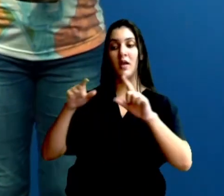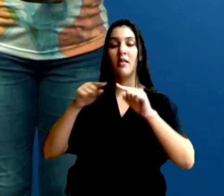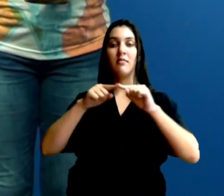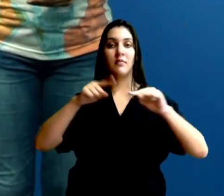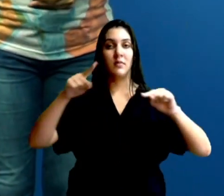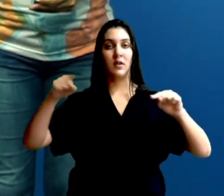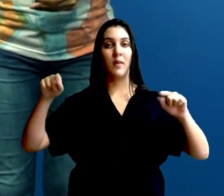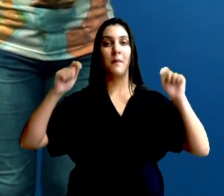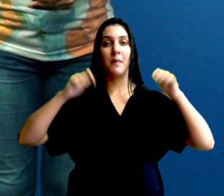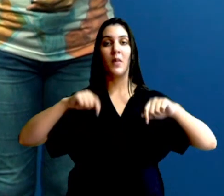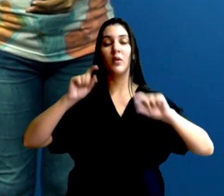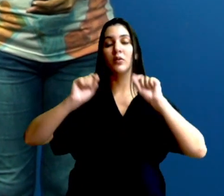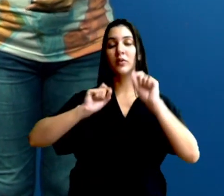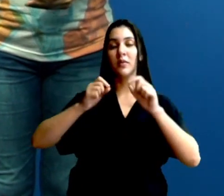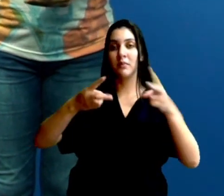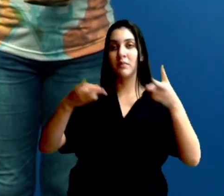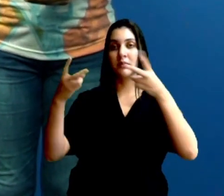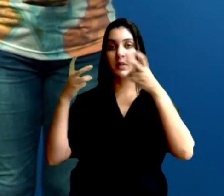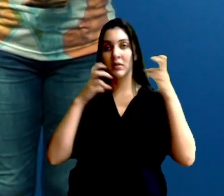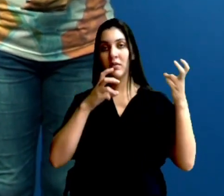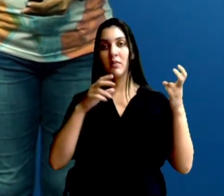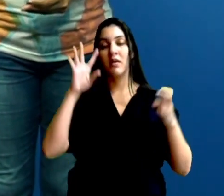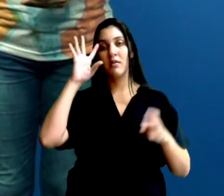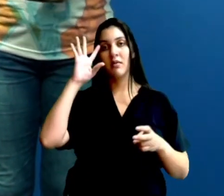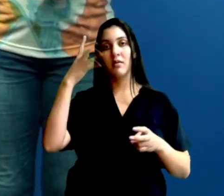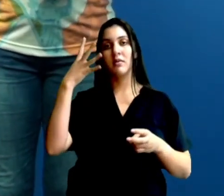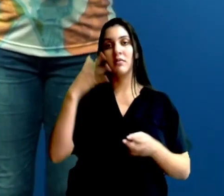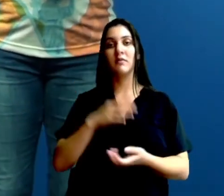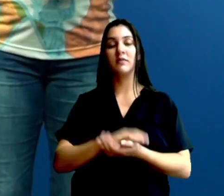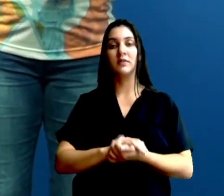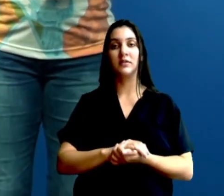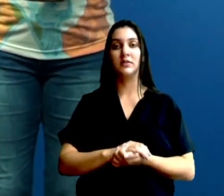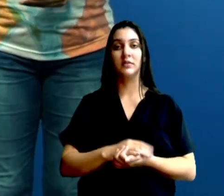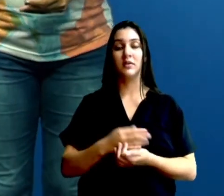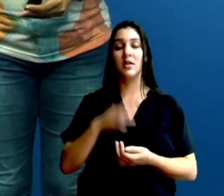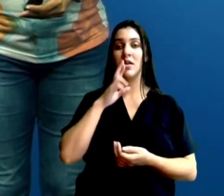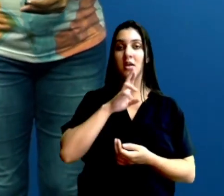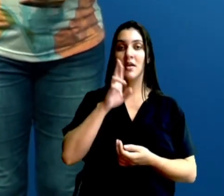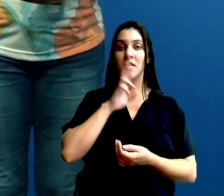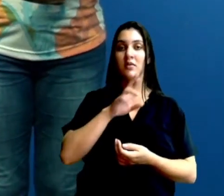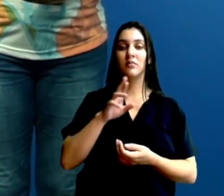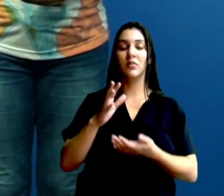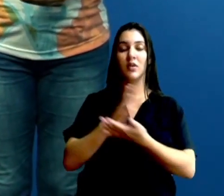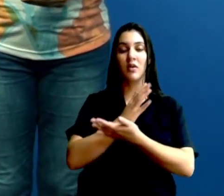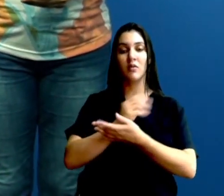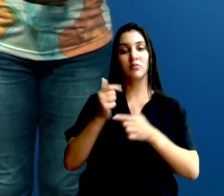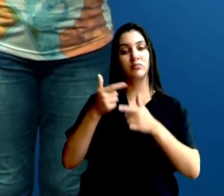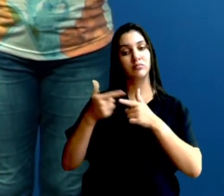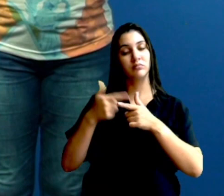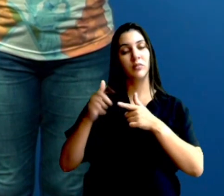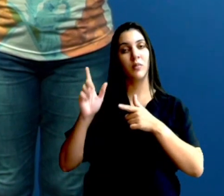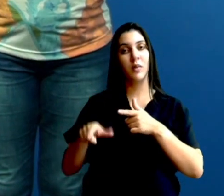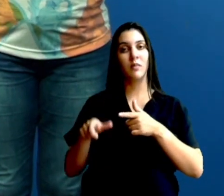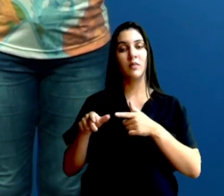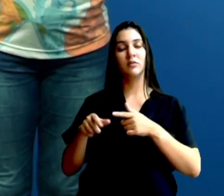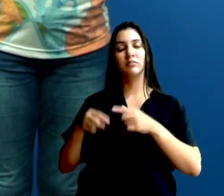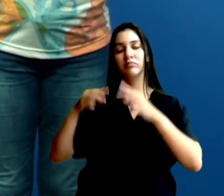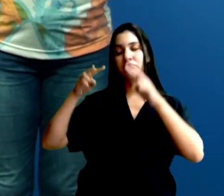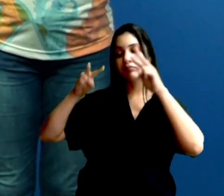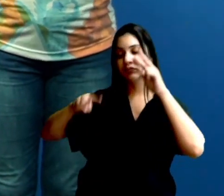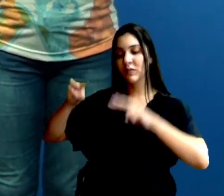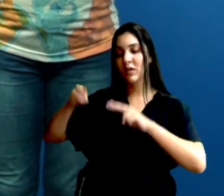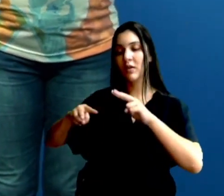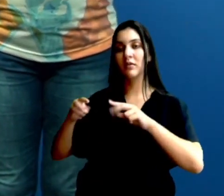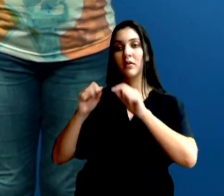gráfico, a gente pôde perceber, né, resolver, responder algumas situações, analisando tanto